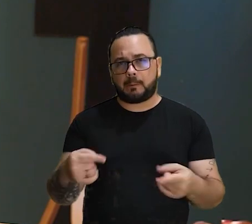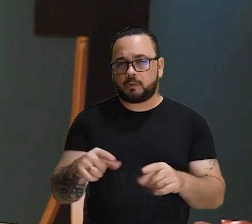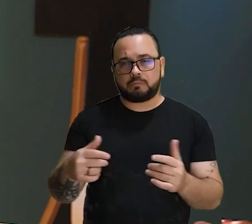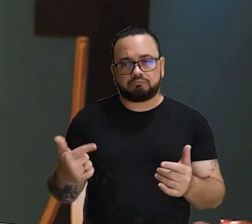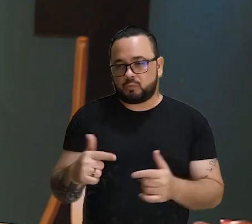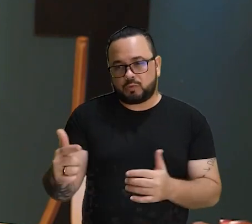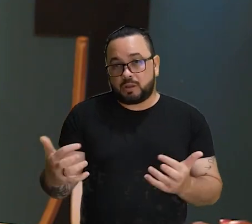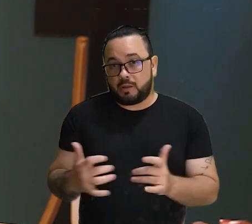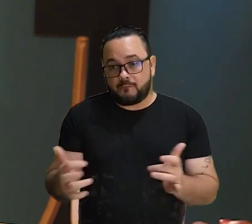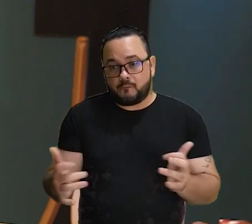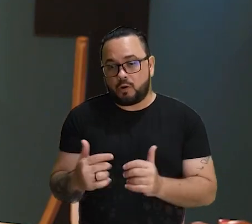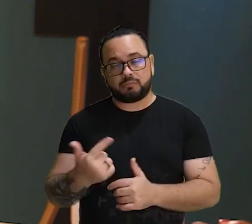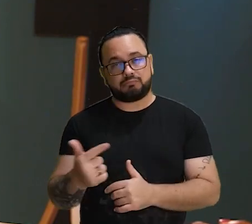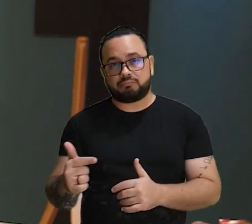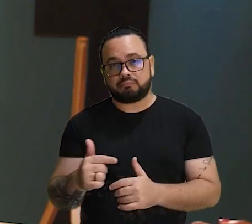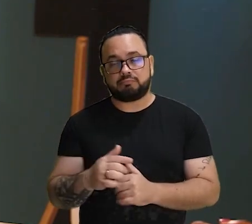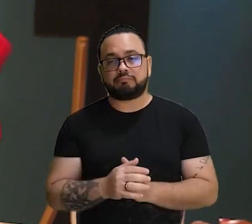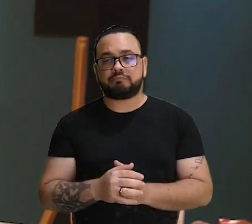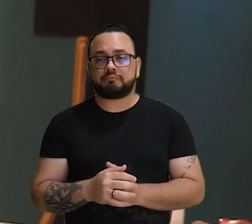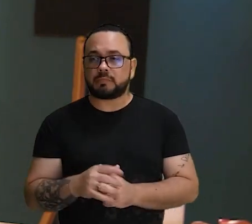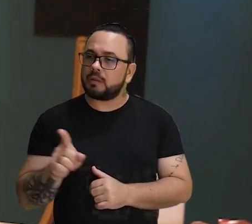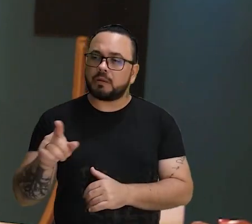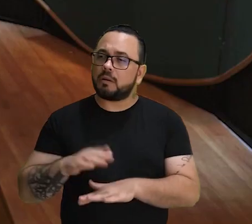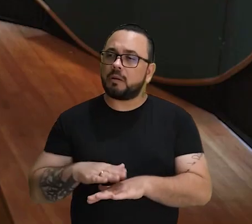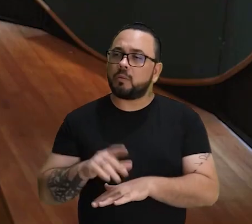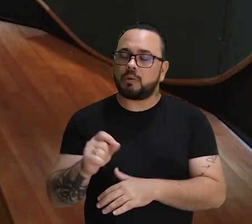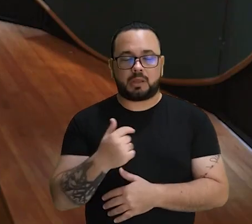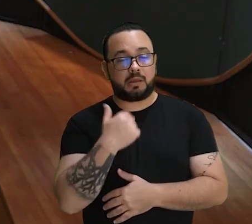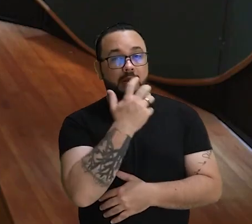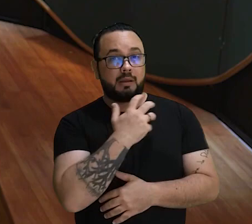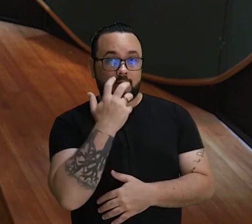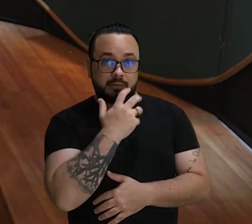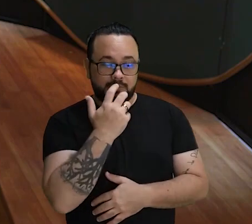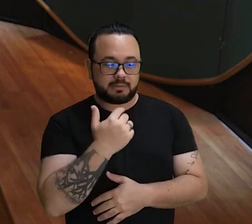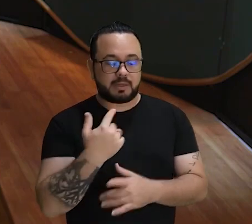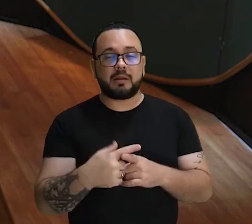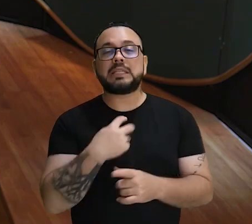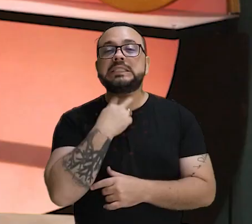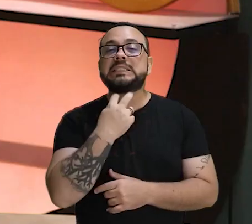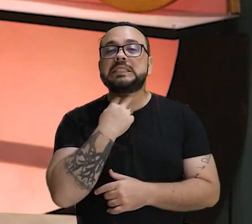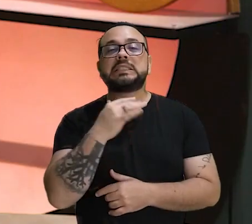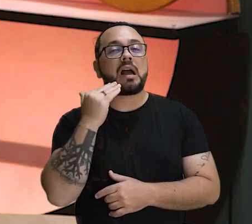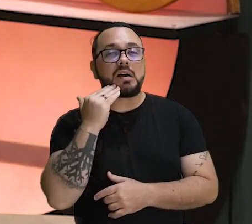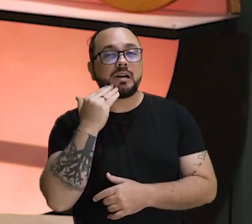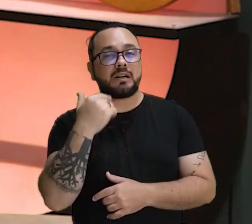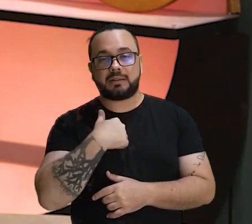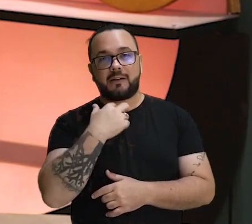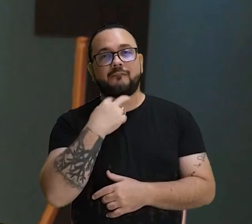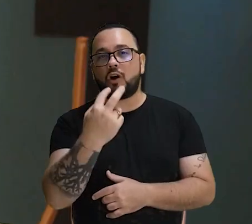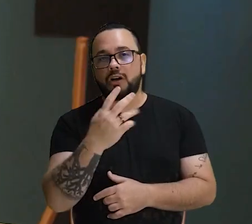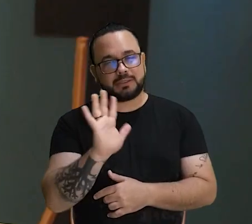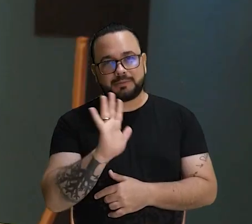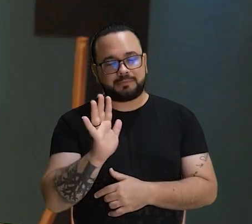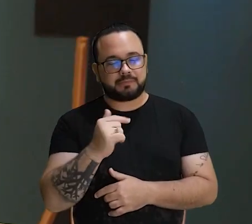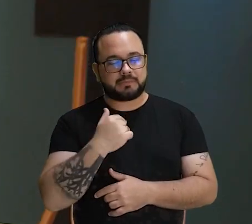música que não tem sanfona. Então, assim, ele brinca com excessos e faltas. E você está onde? Cantando, de cantora, assim. É que eu tô rouca, gente, mas essa não é minha voz. Mas